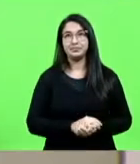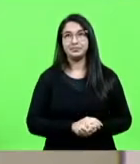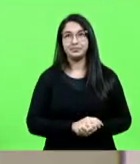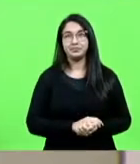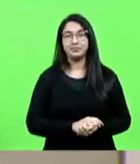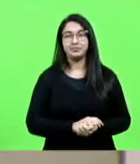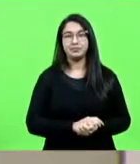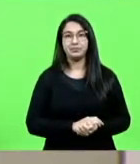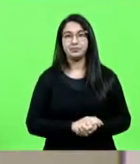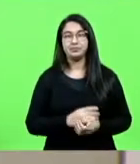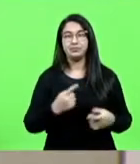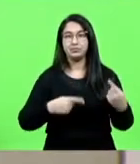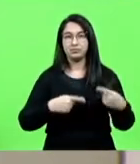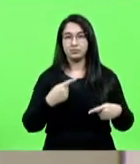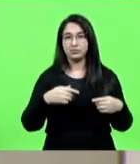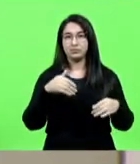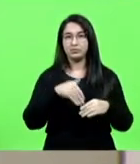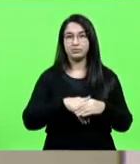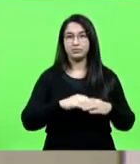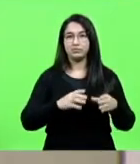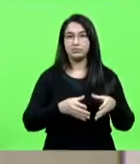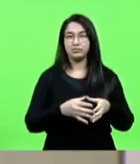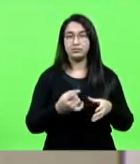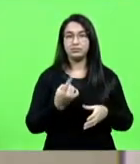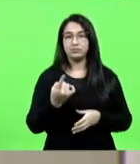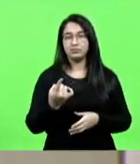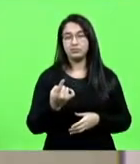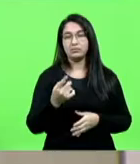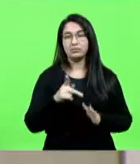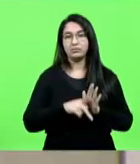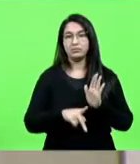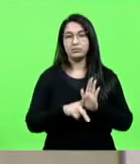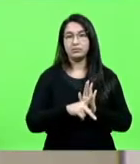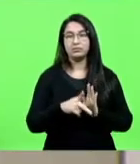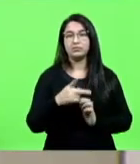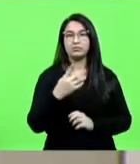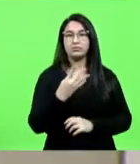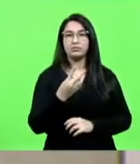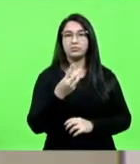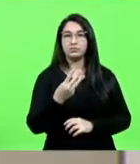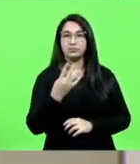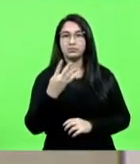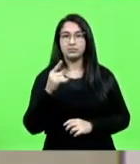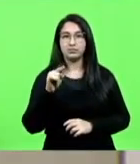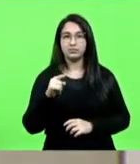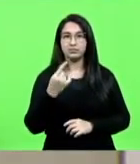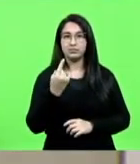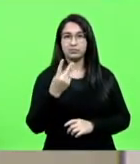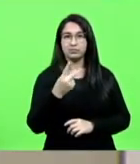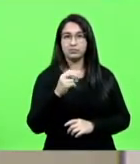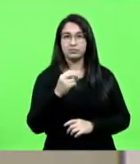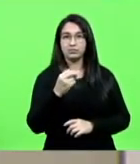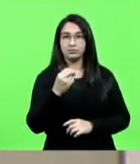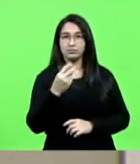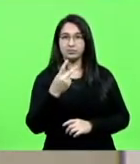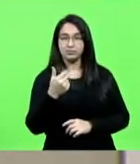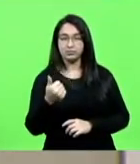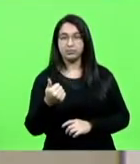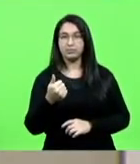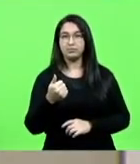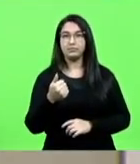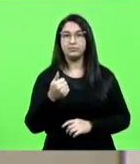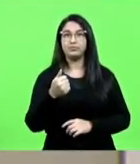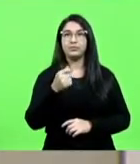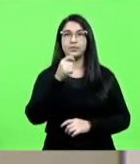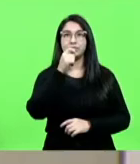Discussão e votação em turno único do projeto de lei 434.1.2019, autor, deputado Jair Mioto, obriga